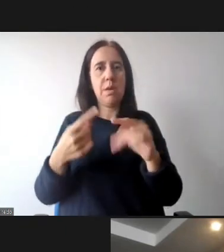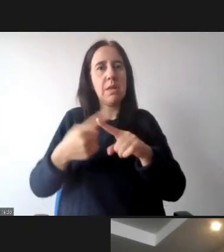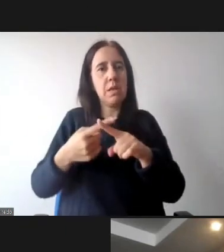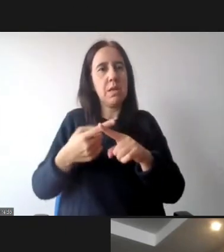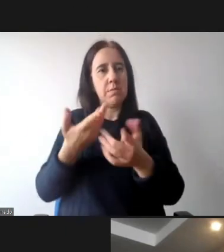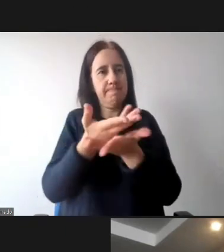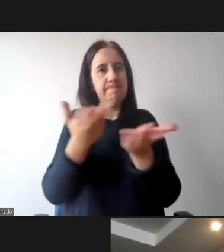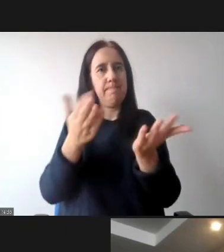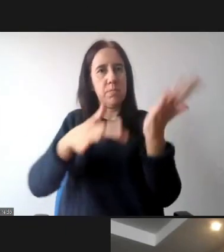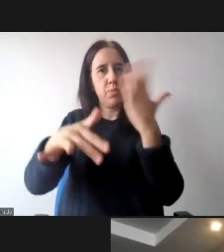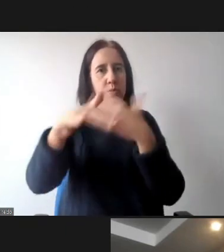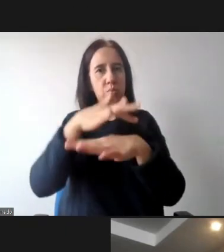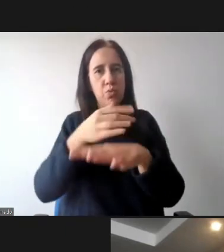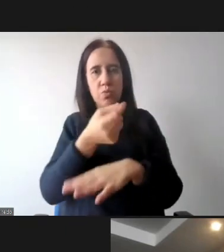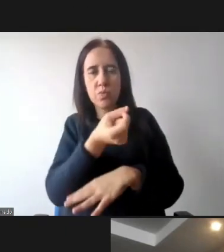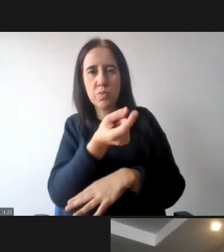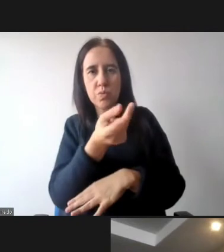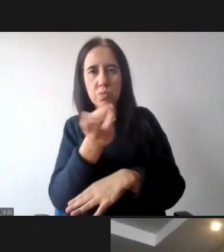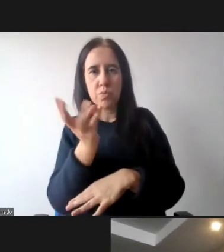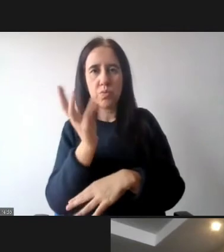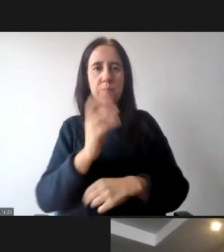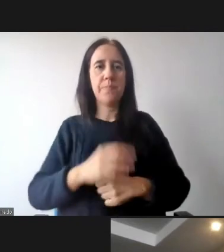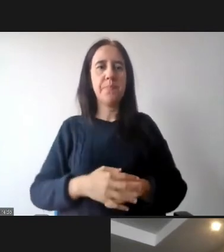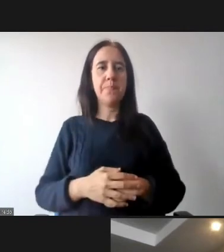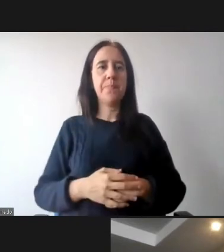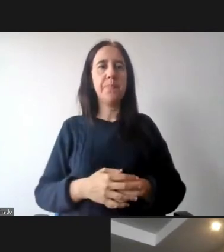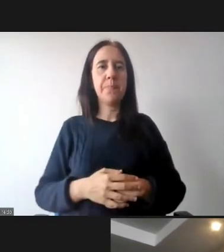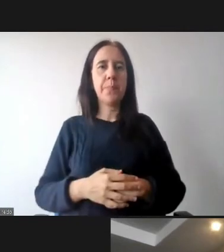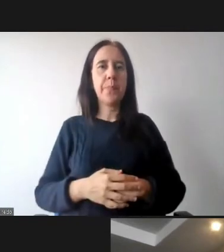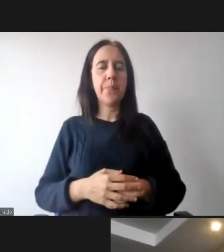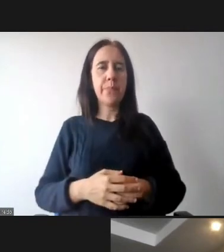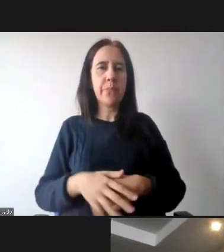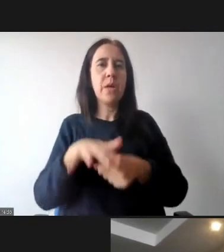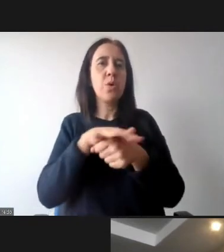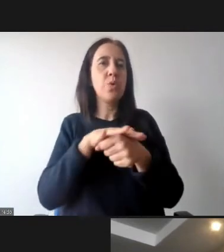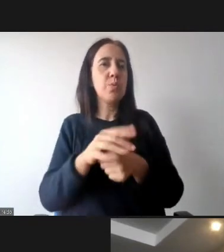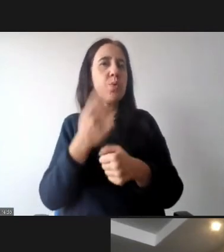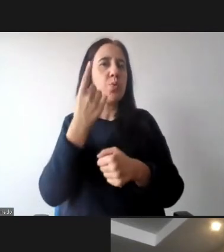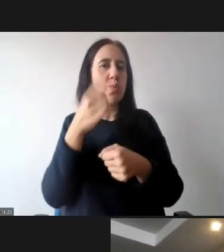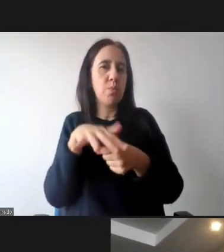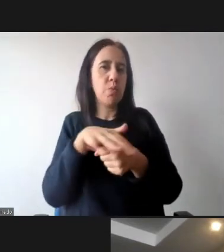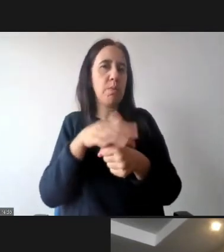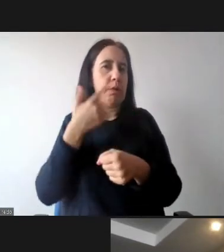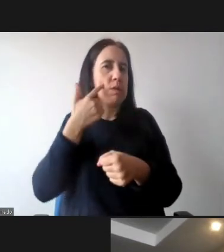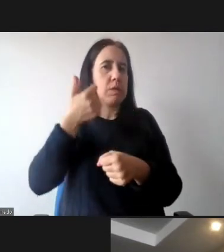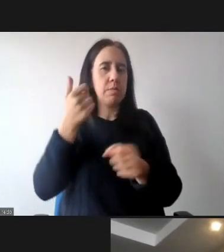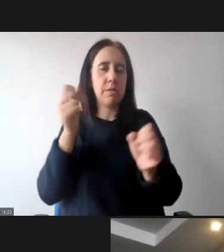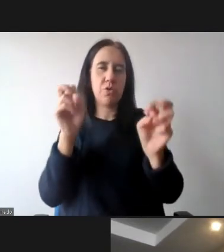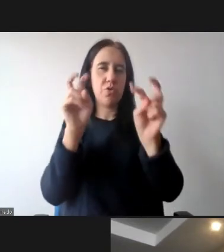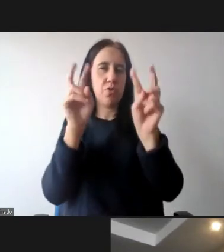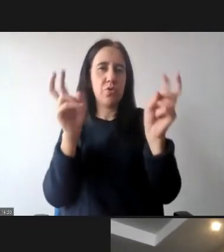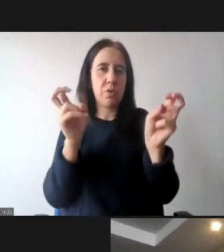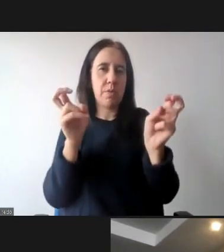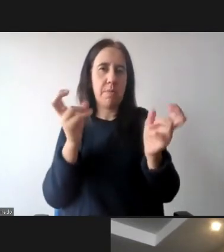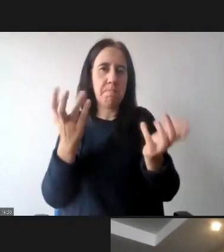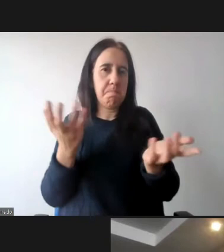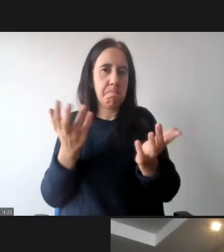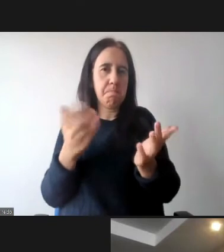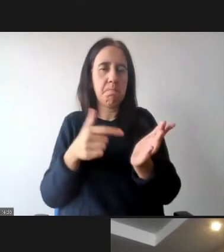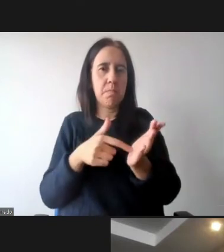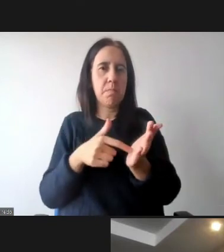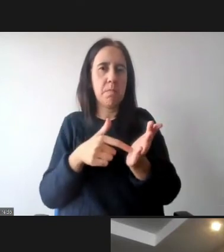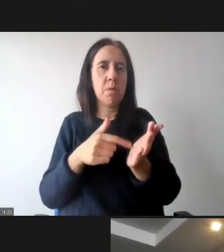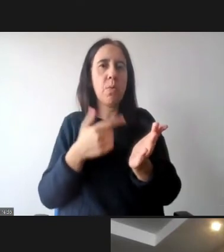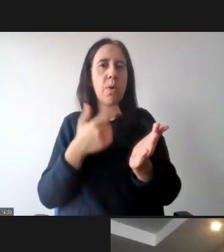públicos. Ele tem um domínio, por domínio de aplicação por excelência, chamamos-lhe assim, ou